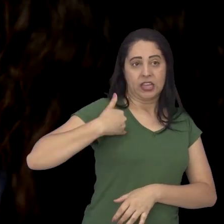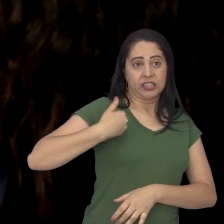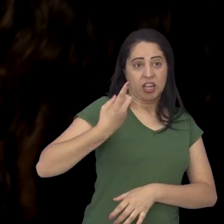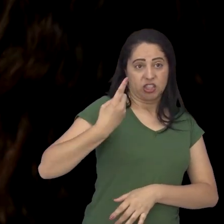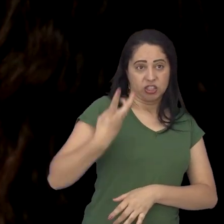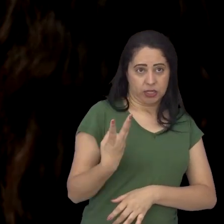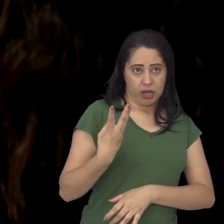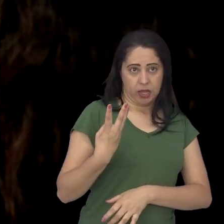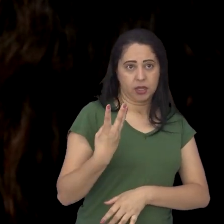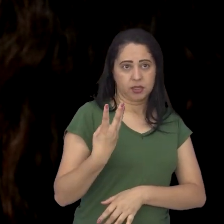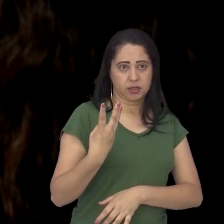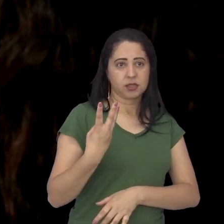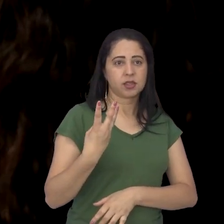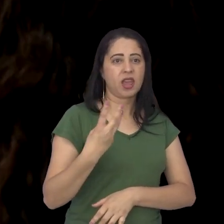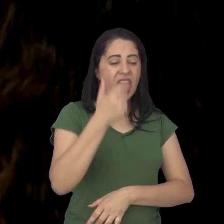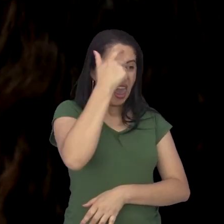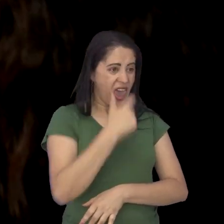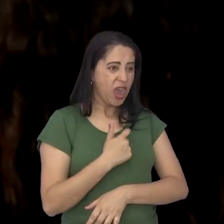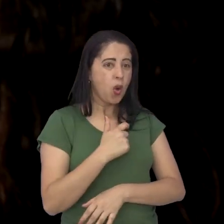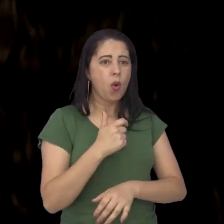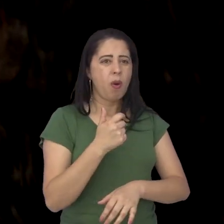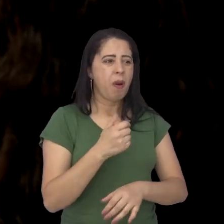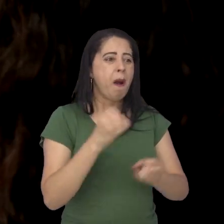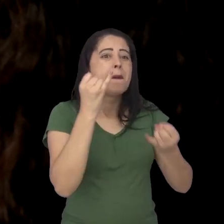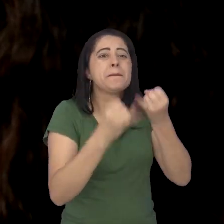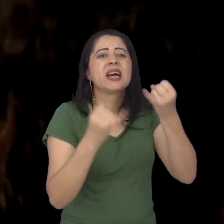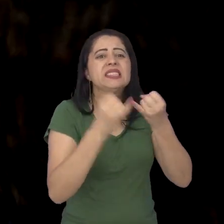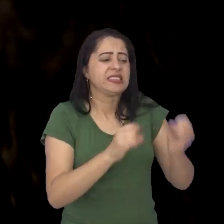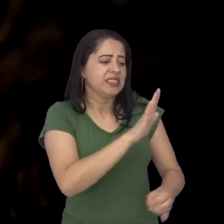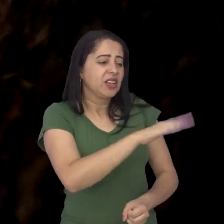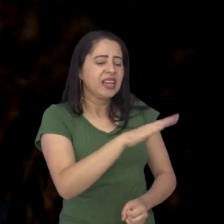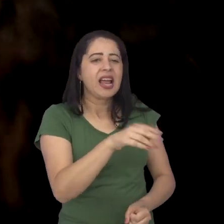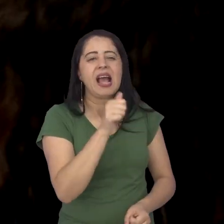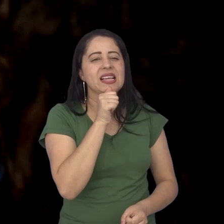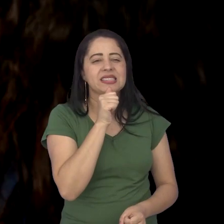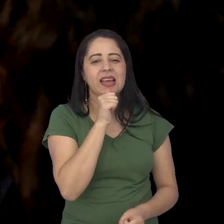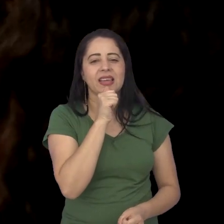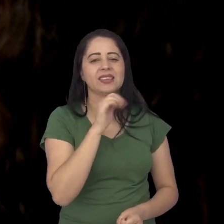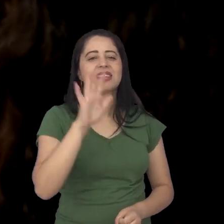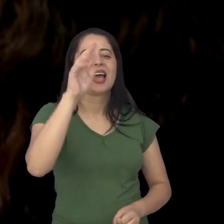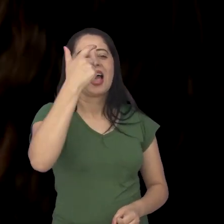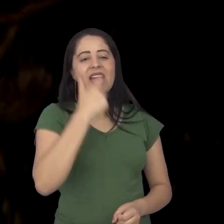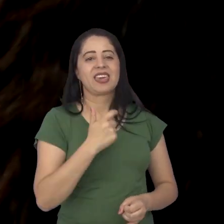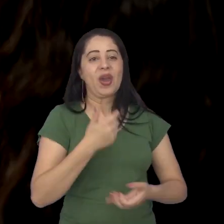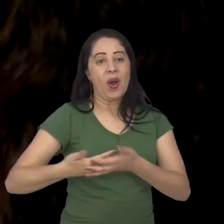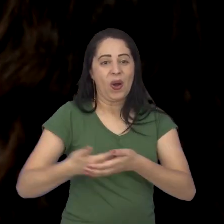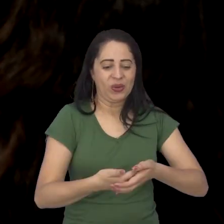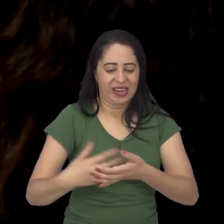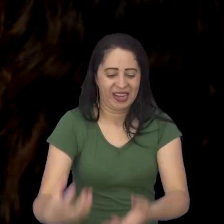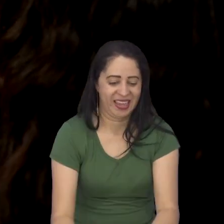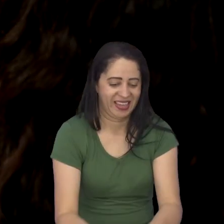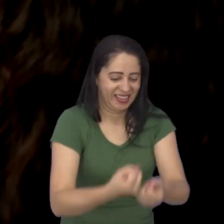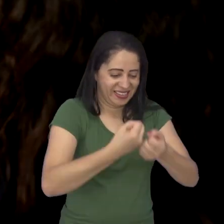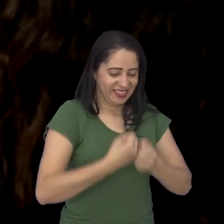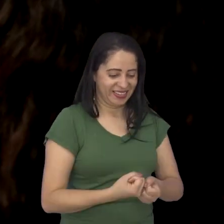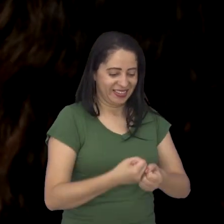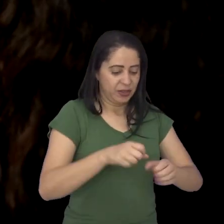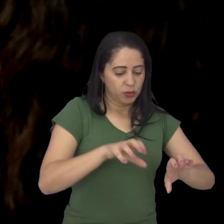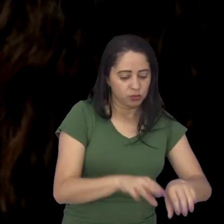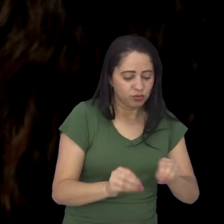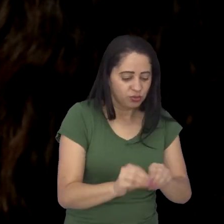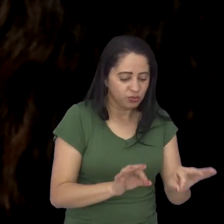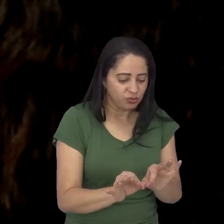adulta, né? Mas eu ainda era muito infantil. E eu punha ele no carrinho e saía para andar numa rua de terra, que a rua do meu bairro era de